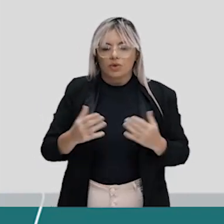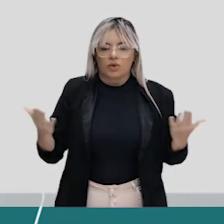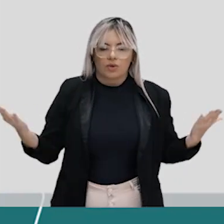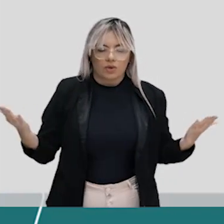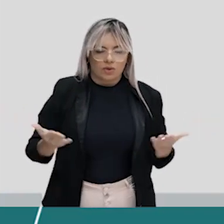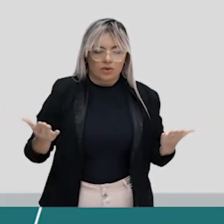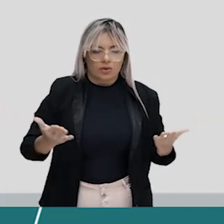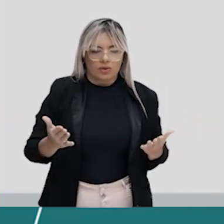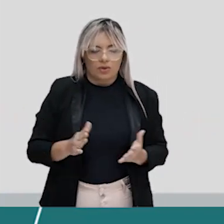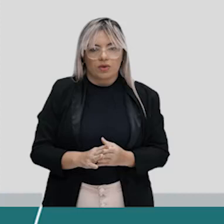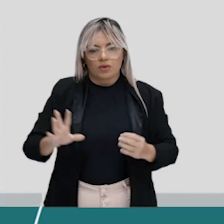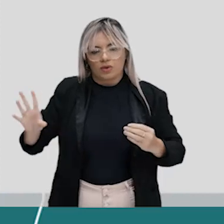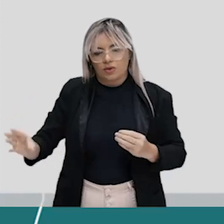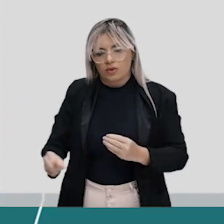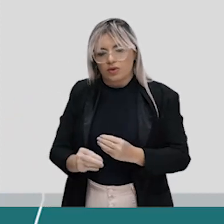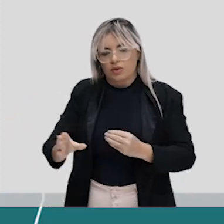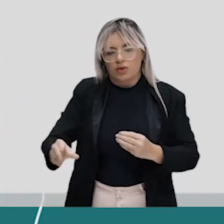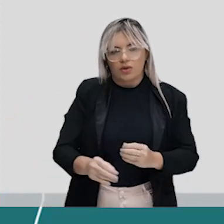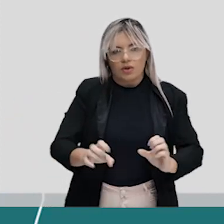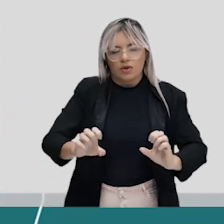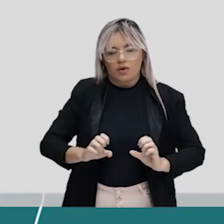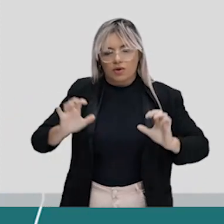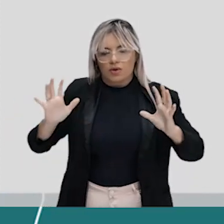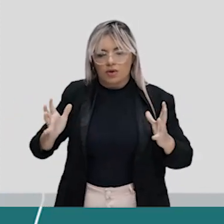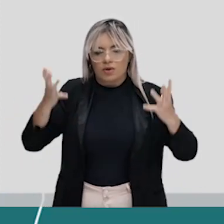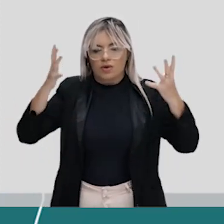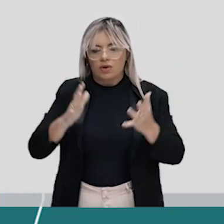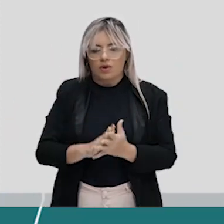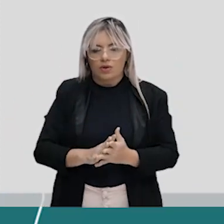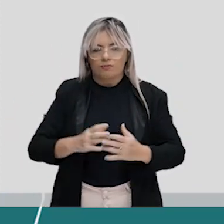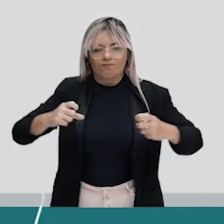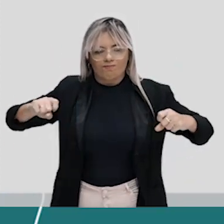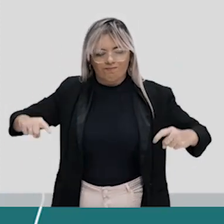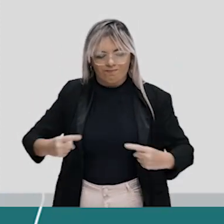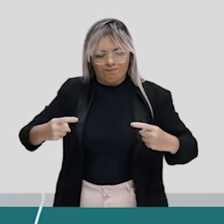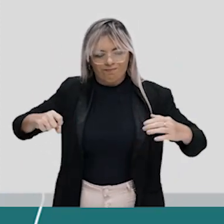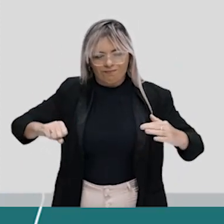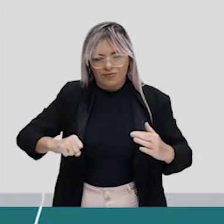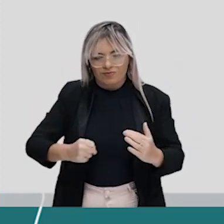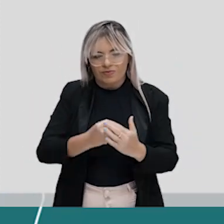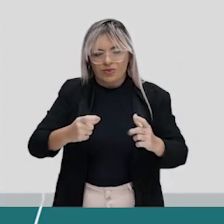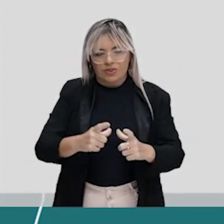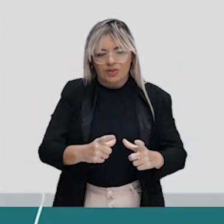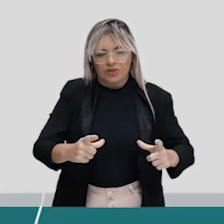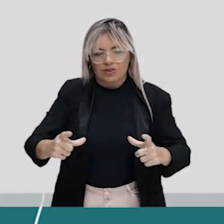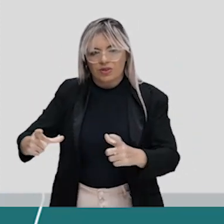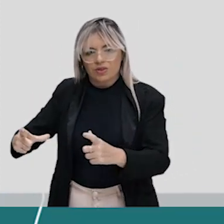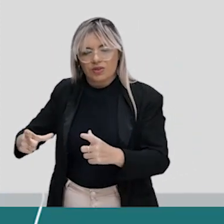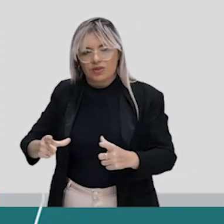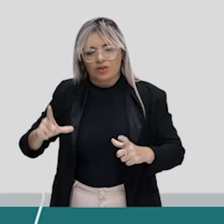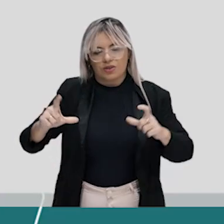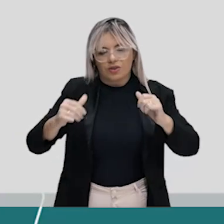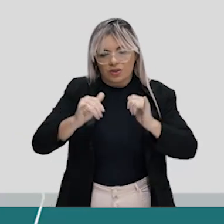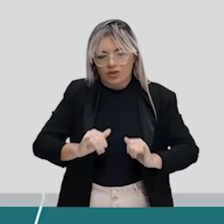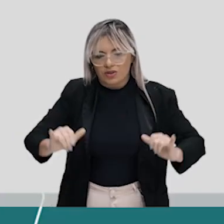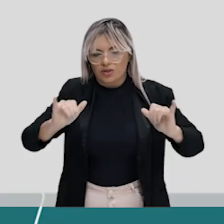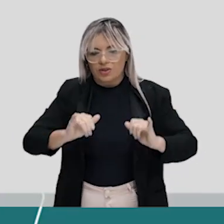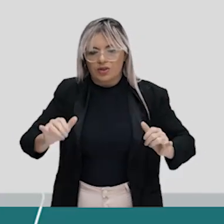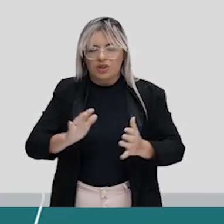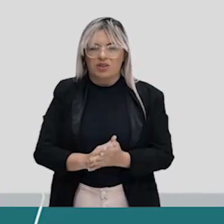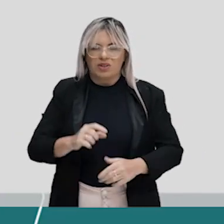recentemente agregou eventos específicos de combate, dando maior espaço nas programações do que em